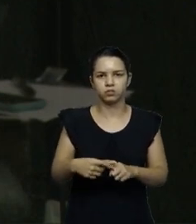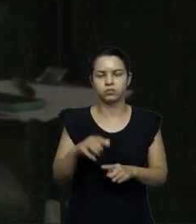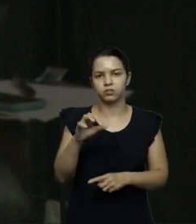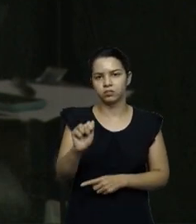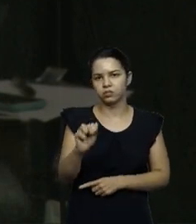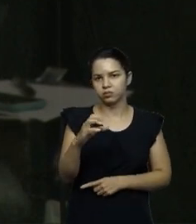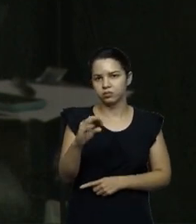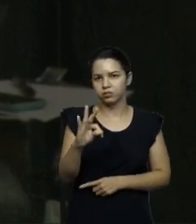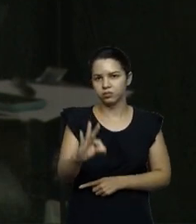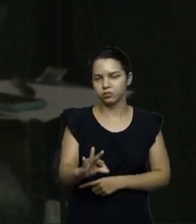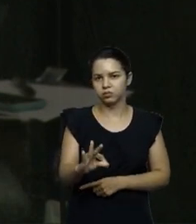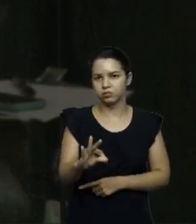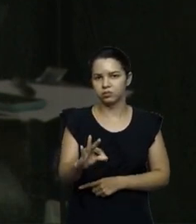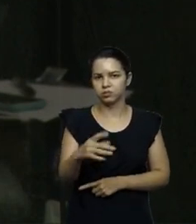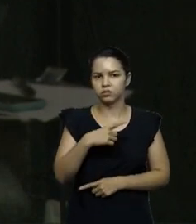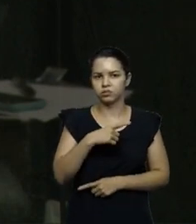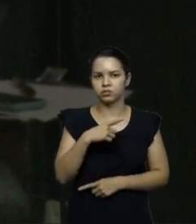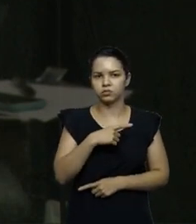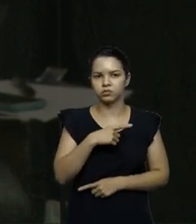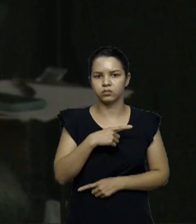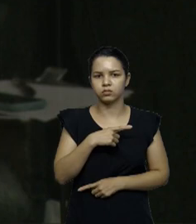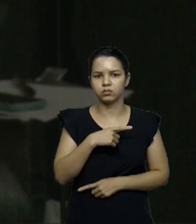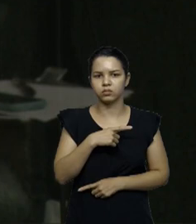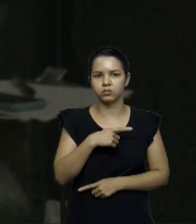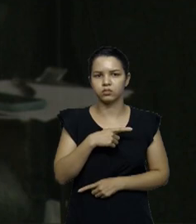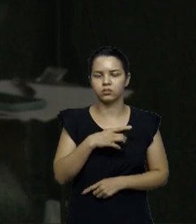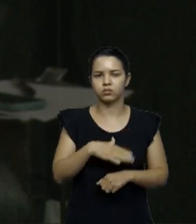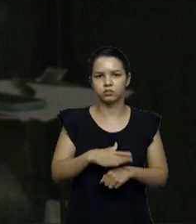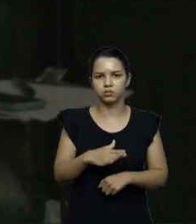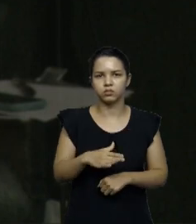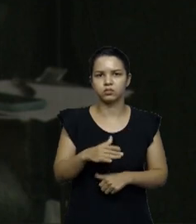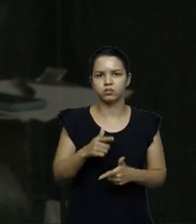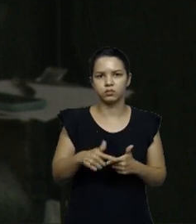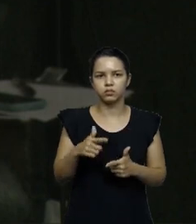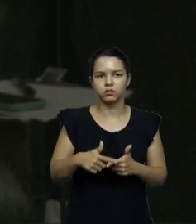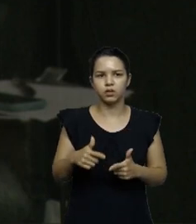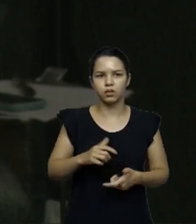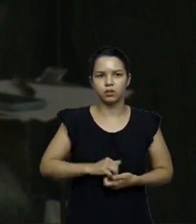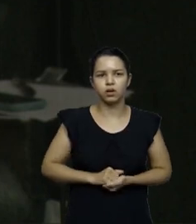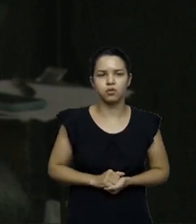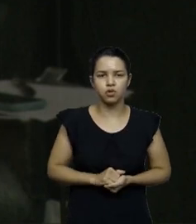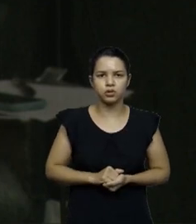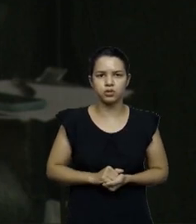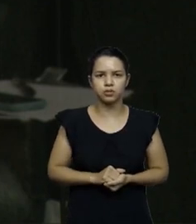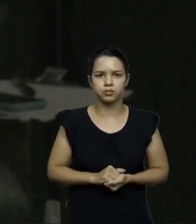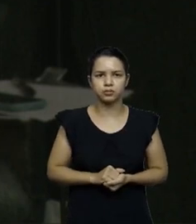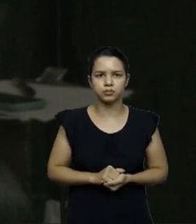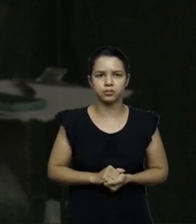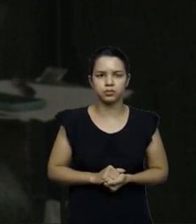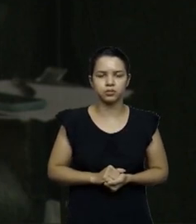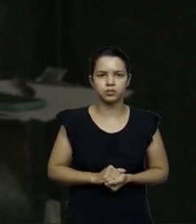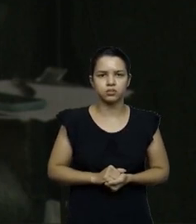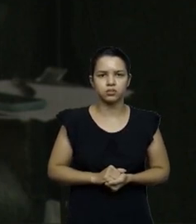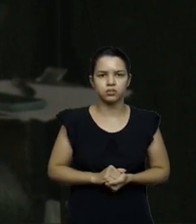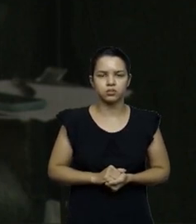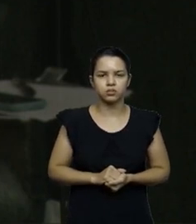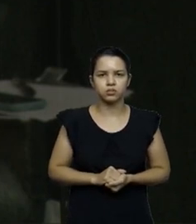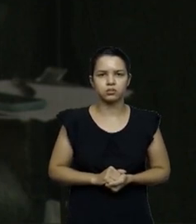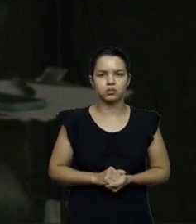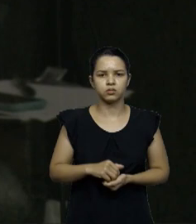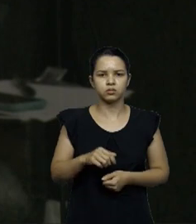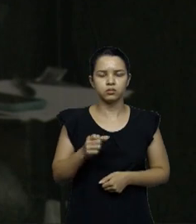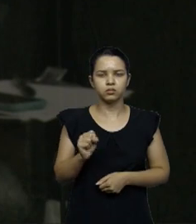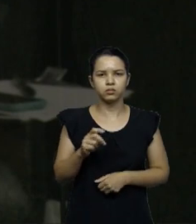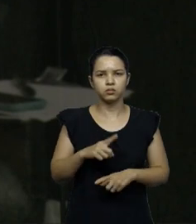tem Vocês estão vendo tinha 3 mil não tinha tanto problema hoje nós temos sete meses oito vezes mais a certeza o que